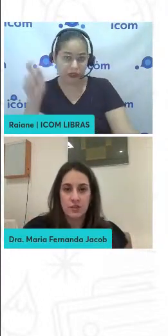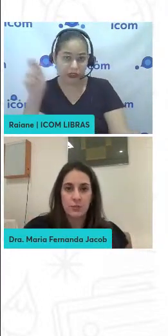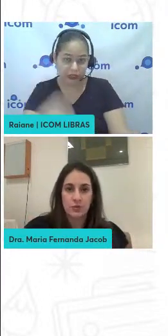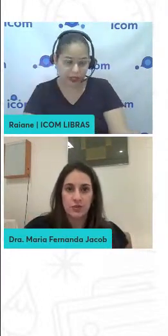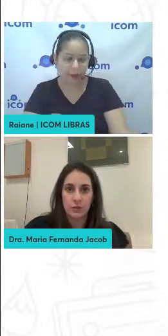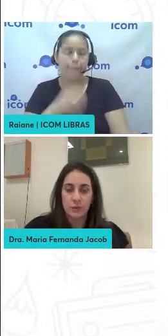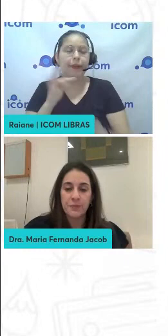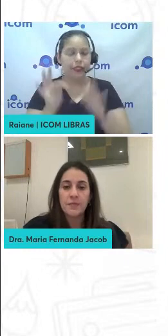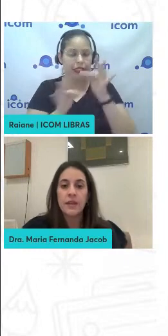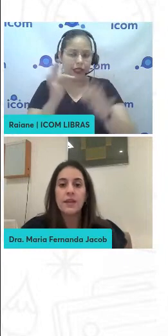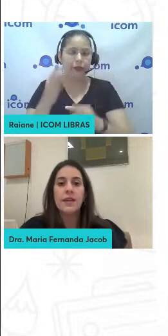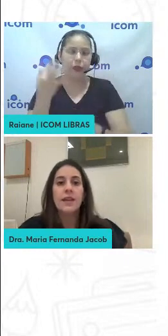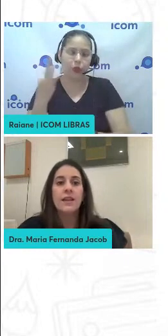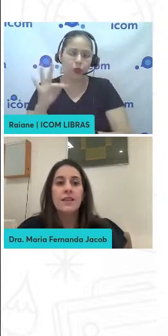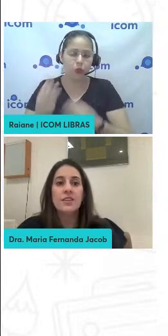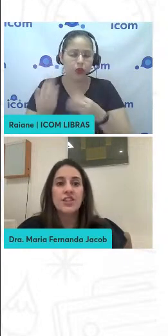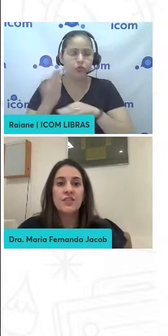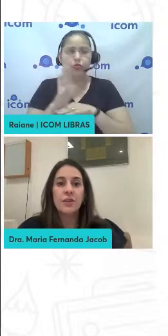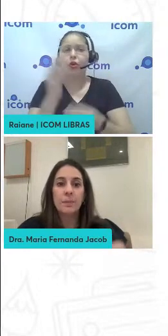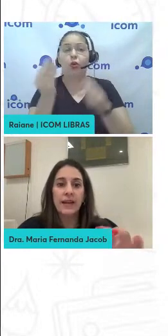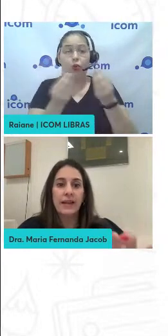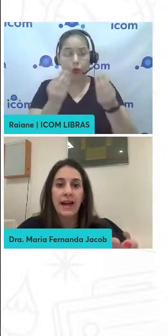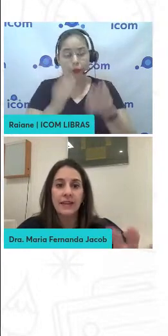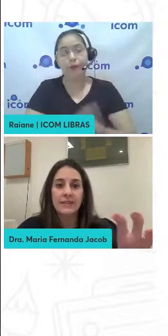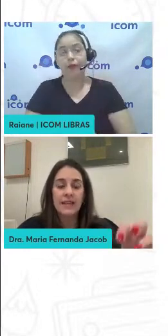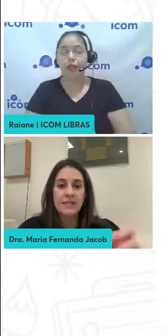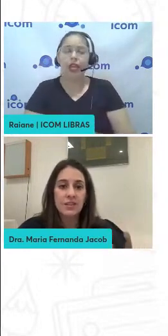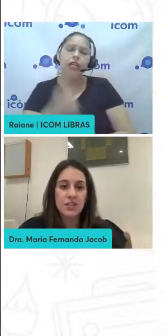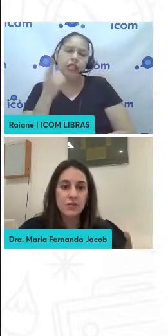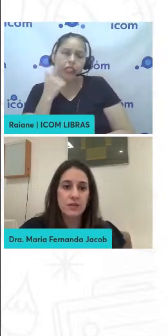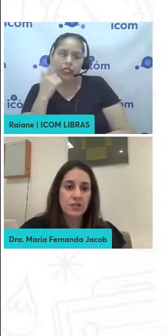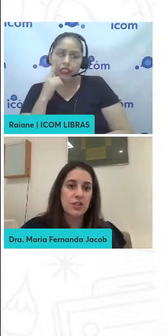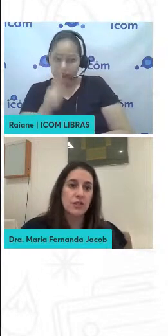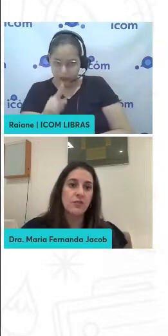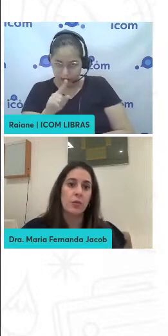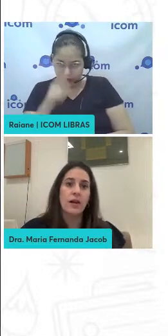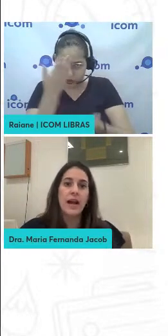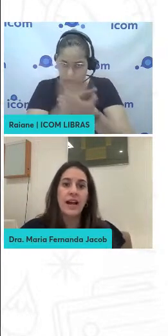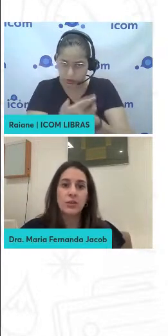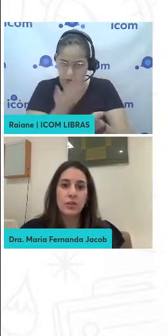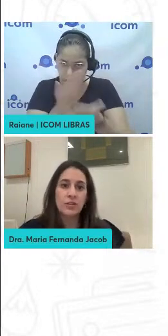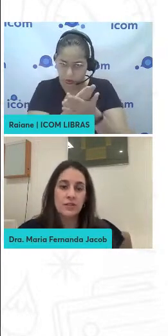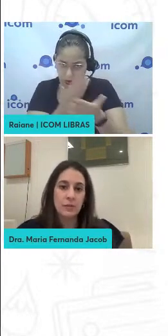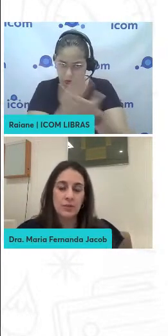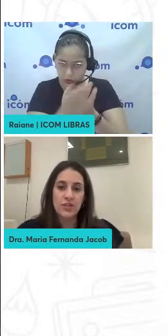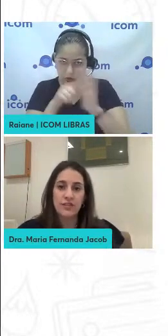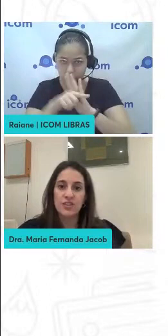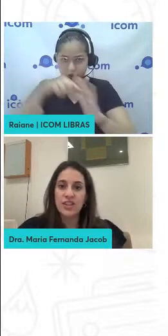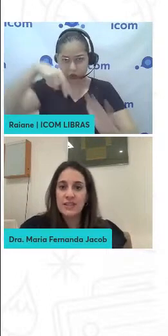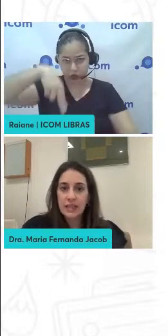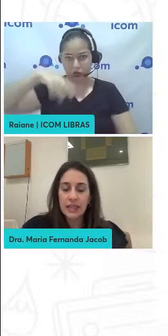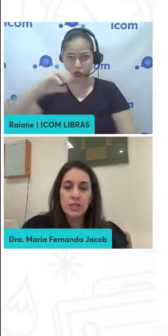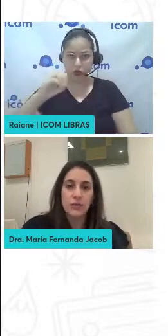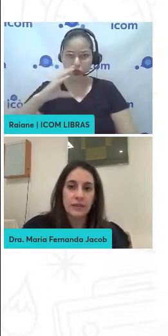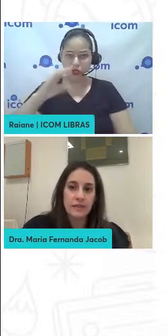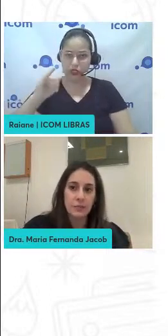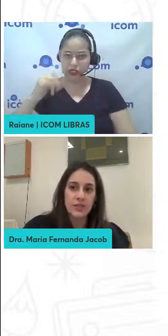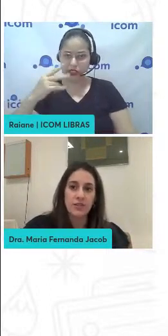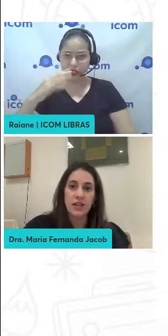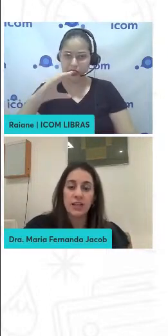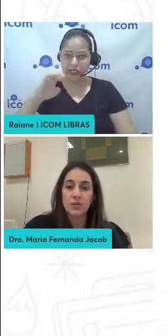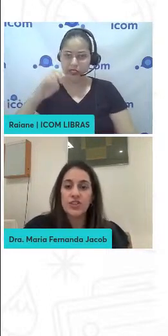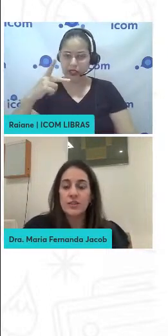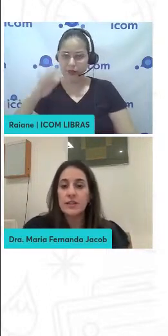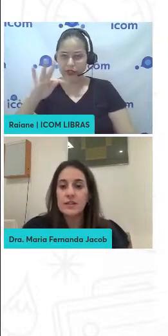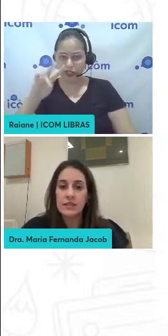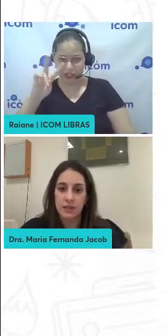tratar esses tipos de dor. Se a gente for pegar nesse artigo científico a dor nociceptiva, gente, sabe o que é dor